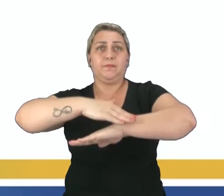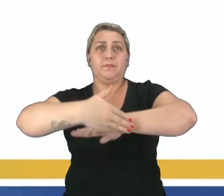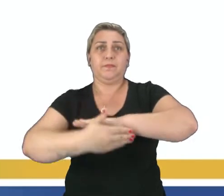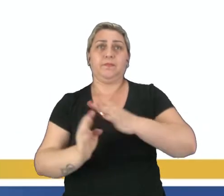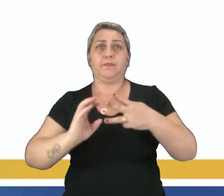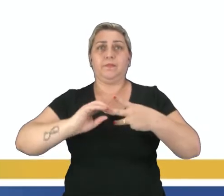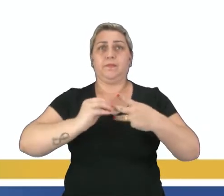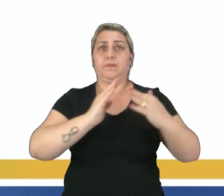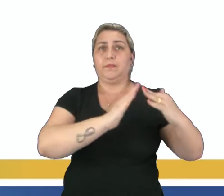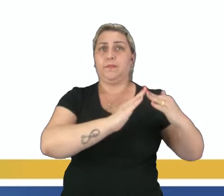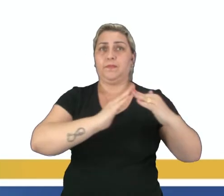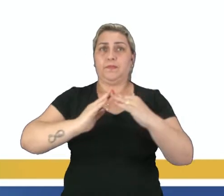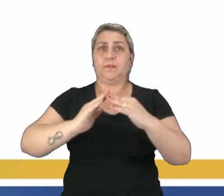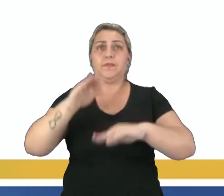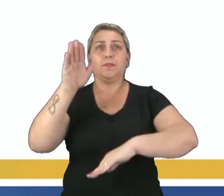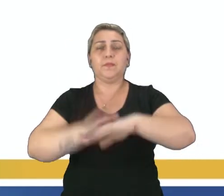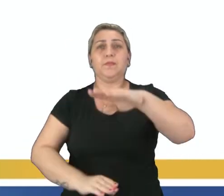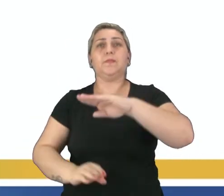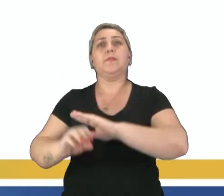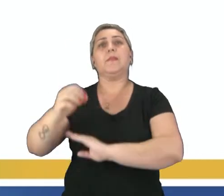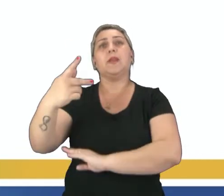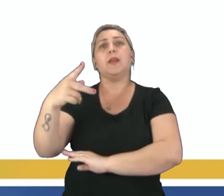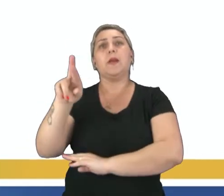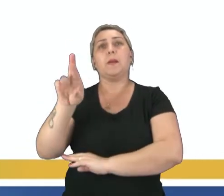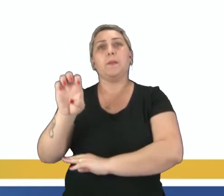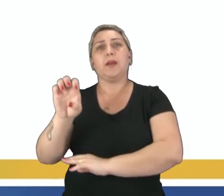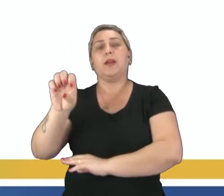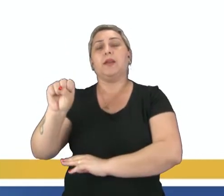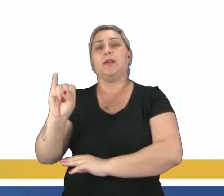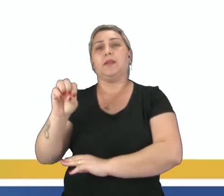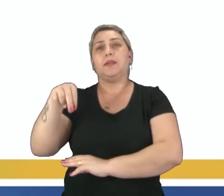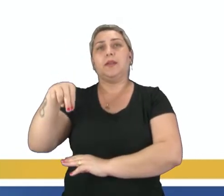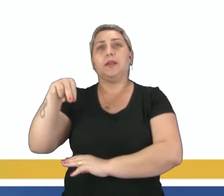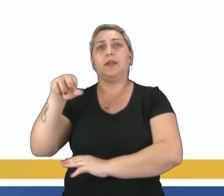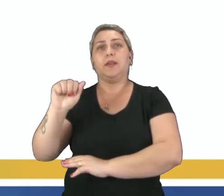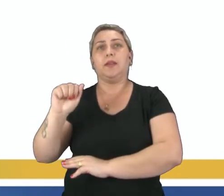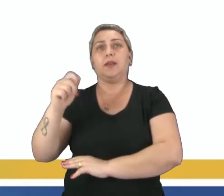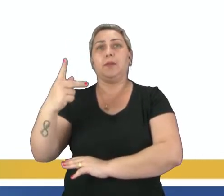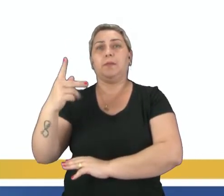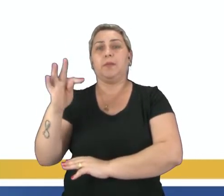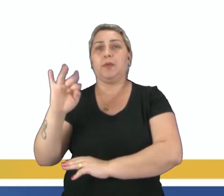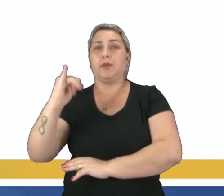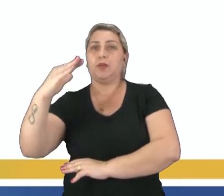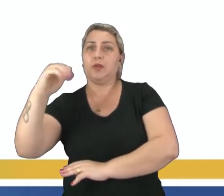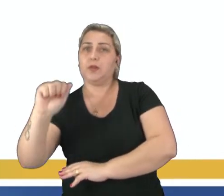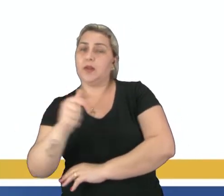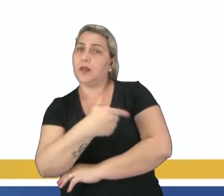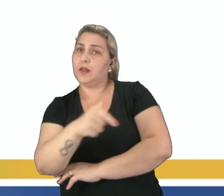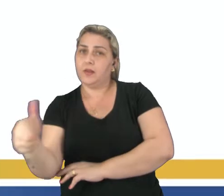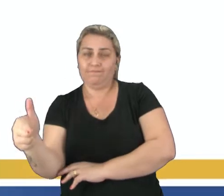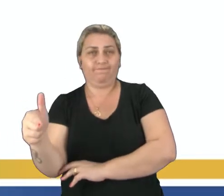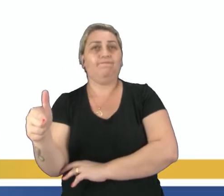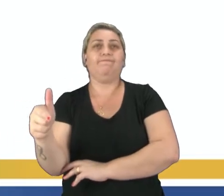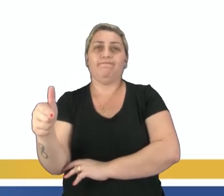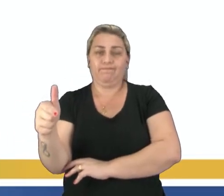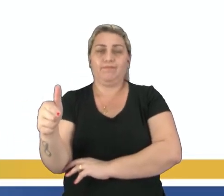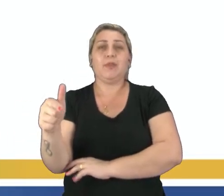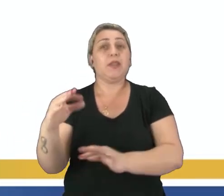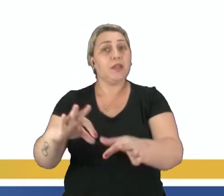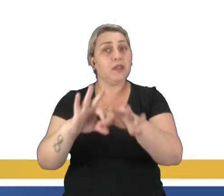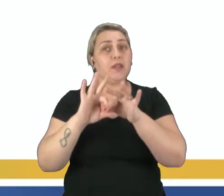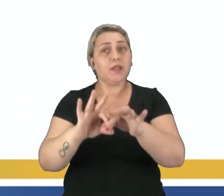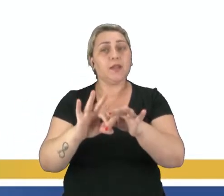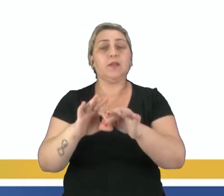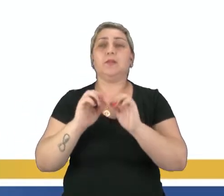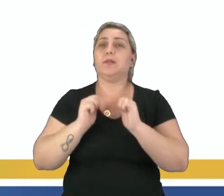momento certo, tá bem? E continuando, aí na questão 3 nós temos o seguinte: a respeito dos neurotransmissores,